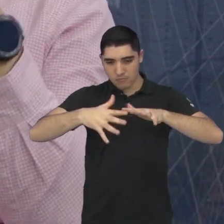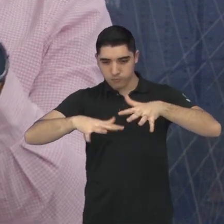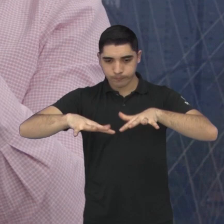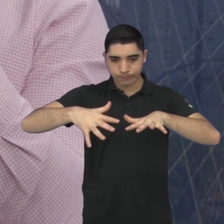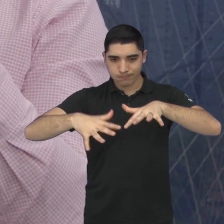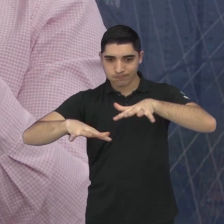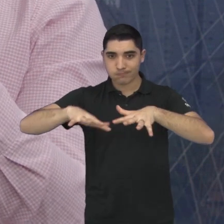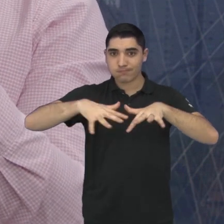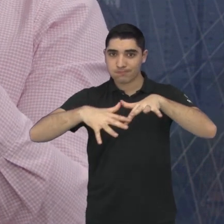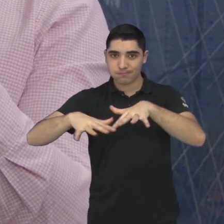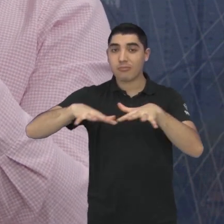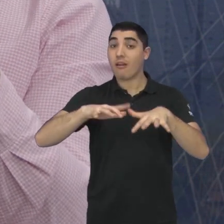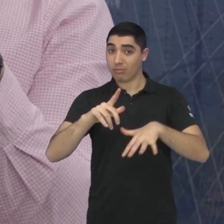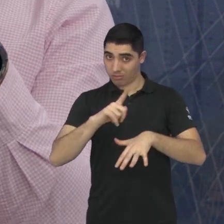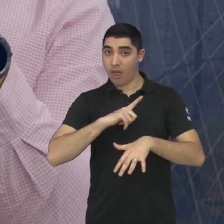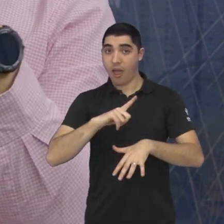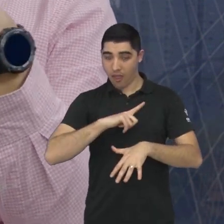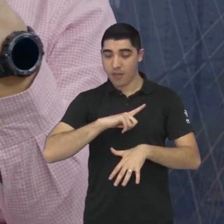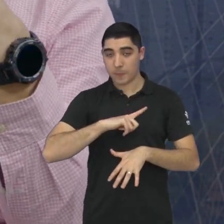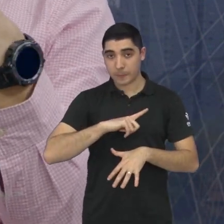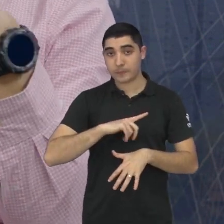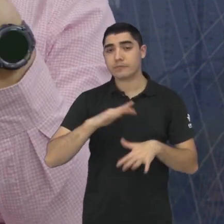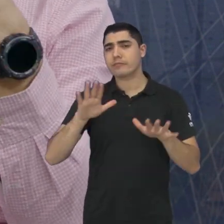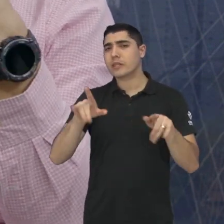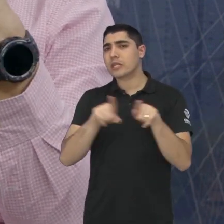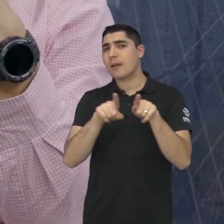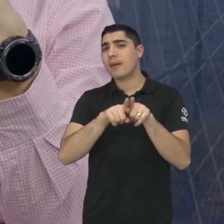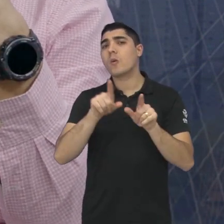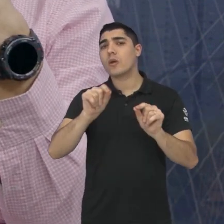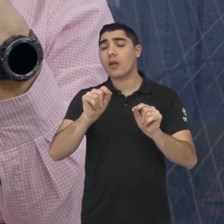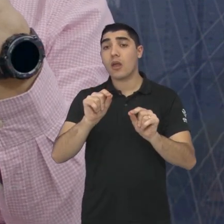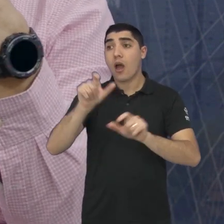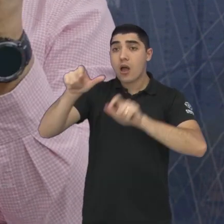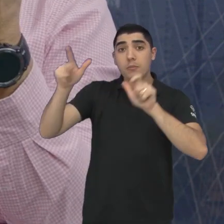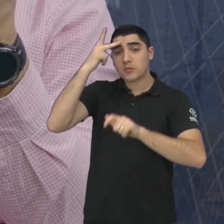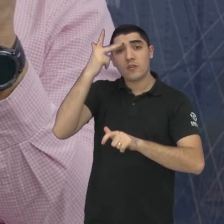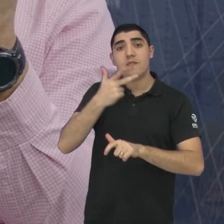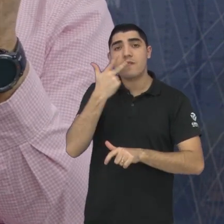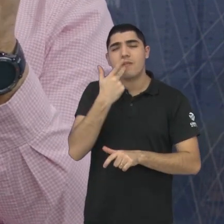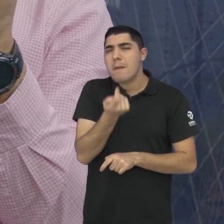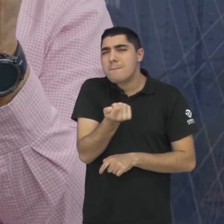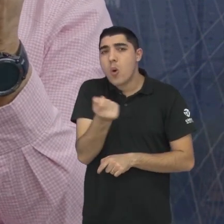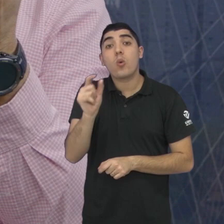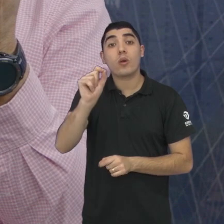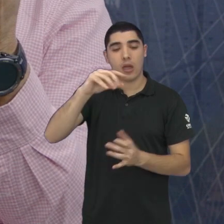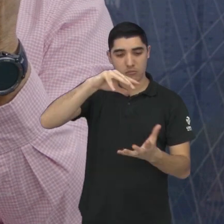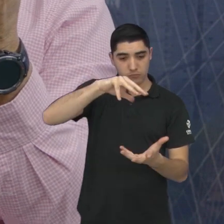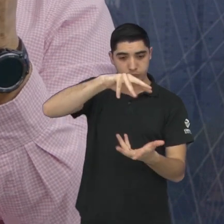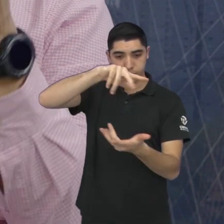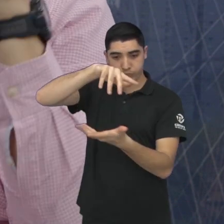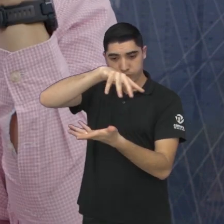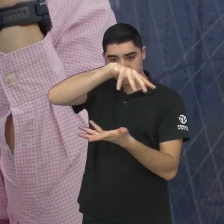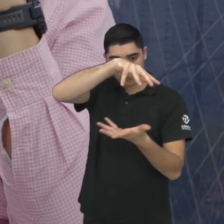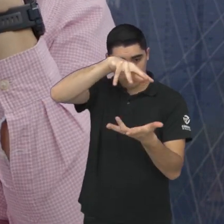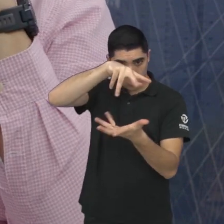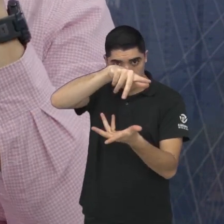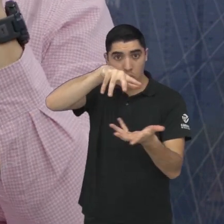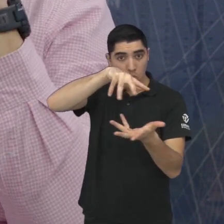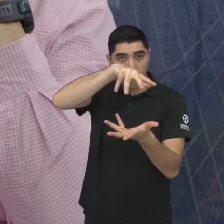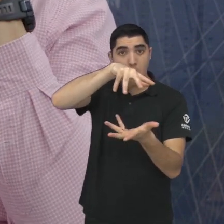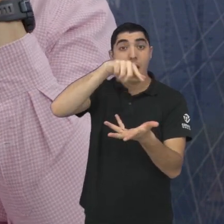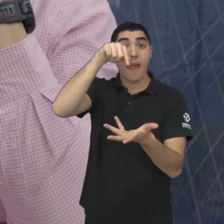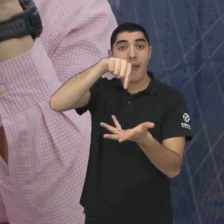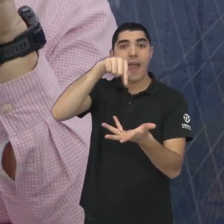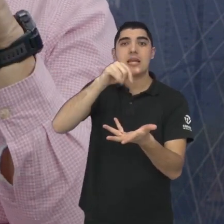da atmosfera reciclem. Existe uma coisa pouco comentada, que é o campo magnético da Terra, que funciona como escudo